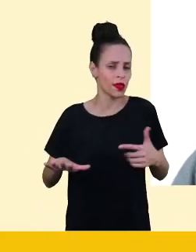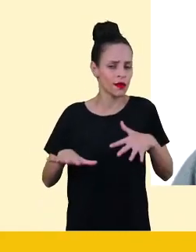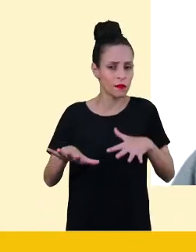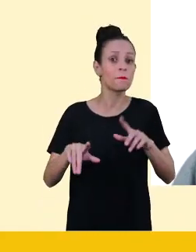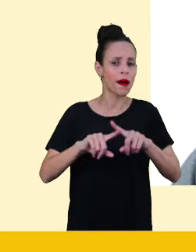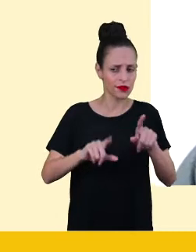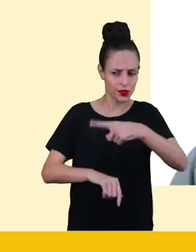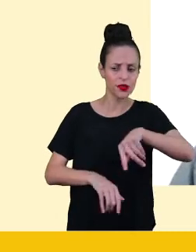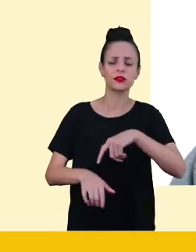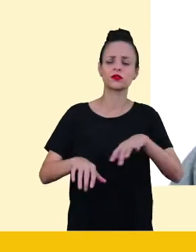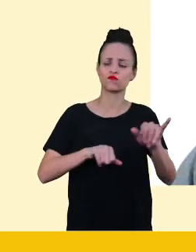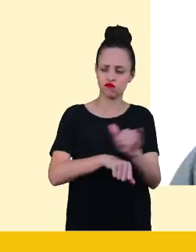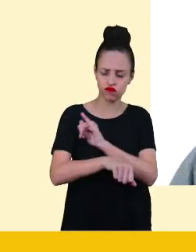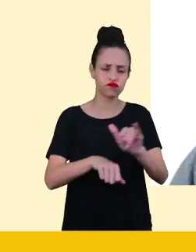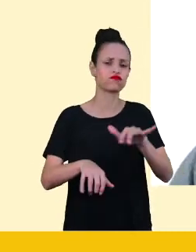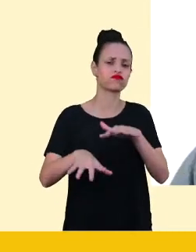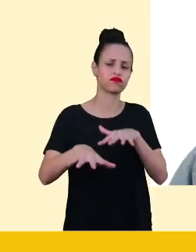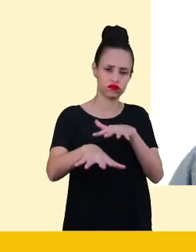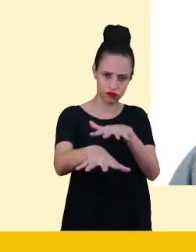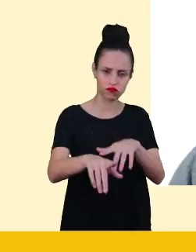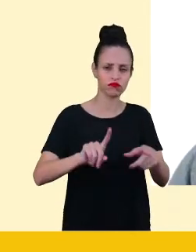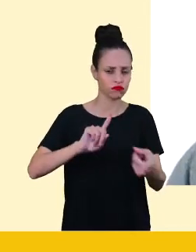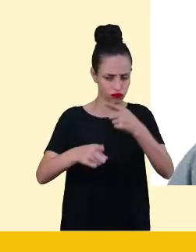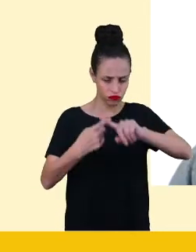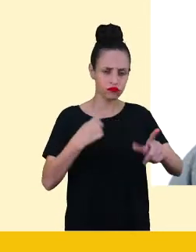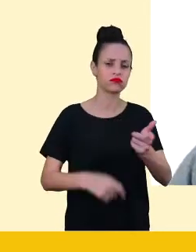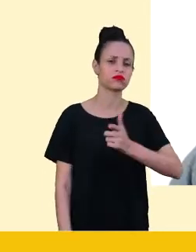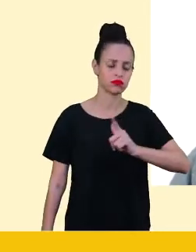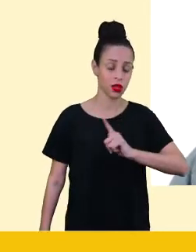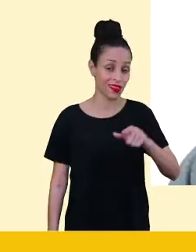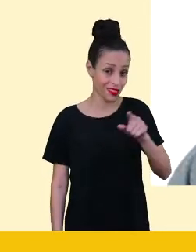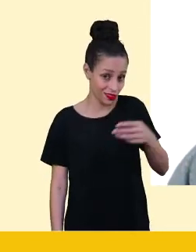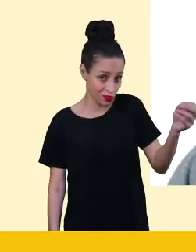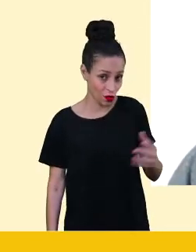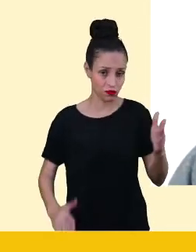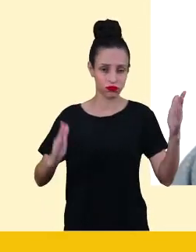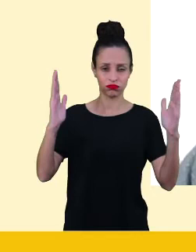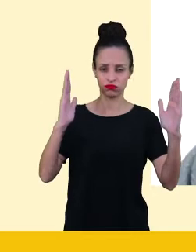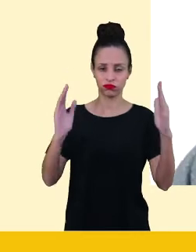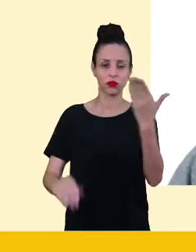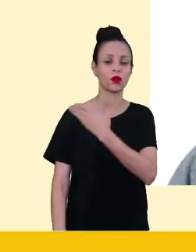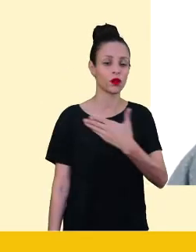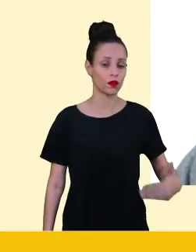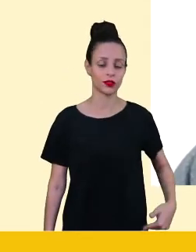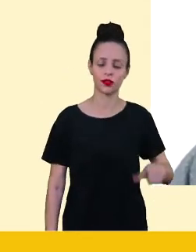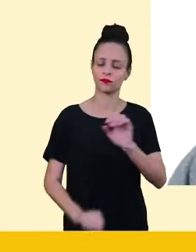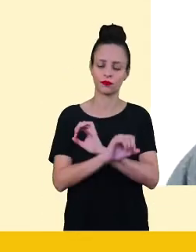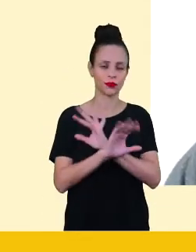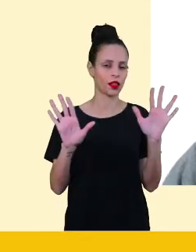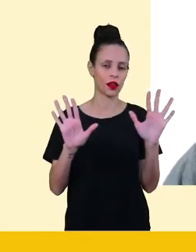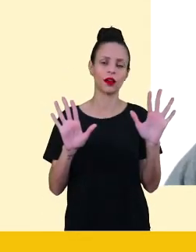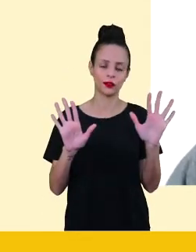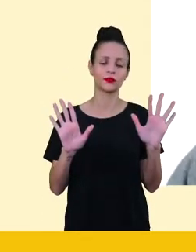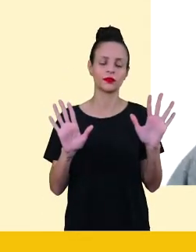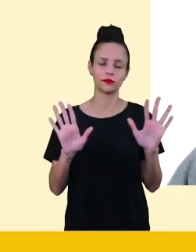né? E com essa novo governo, né? Ele foi bem claro, né? Desde a